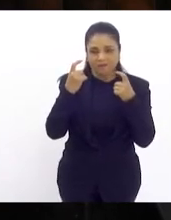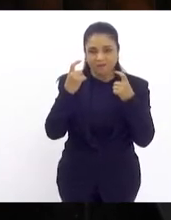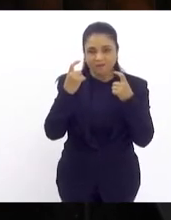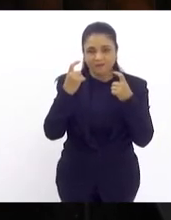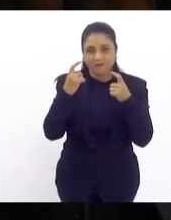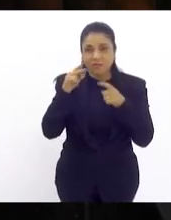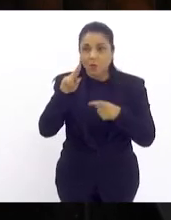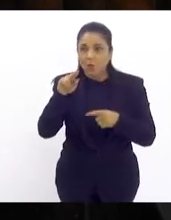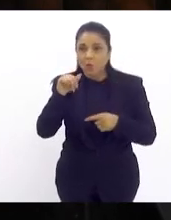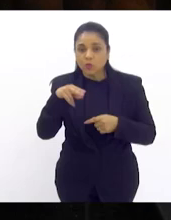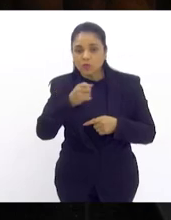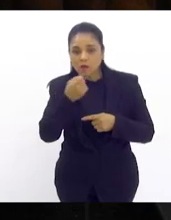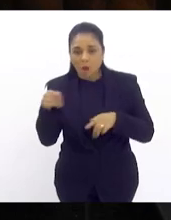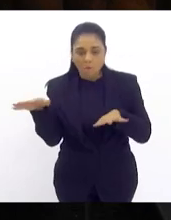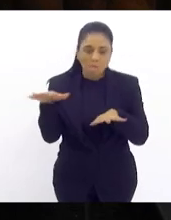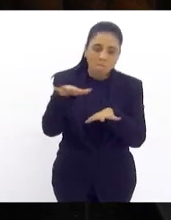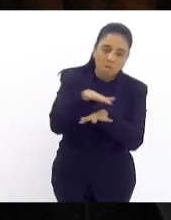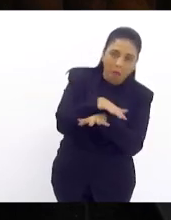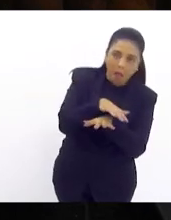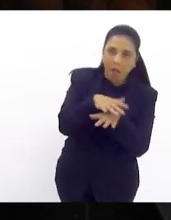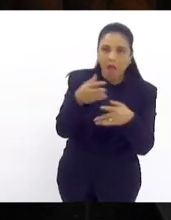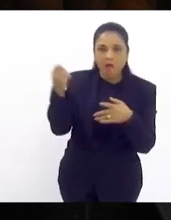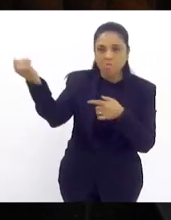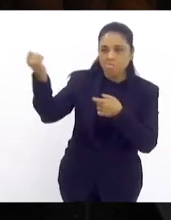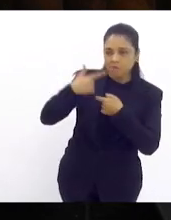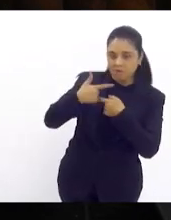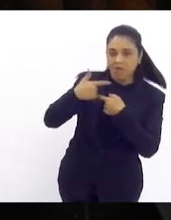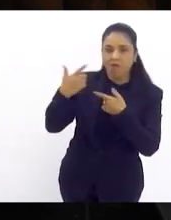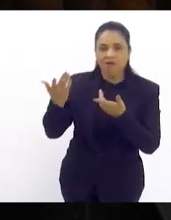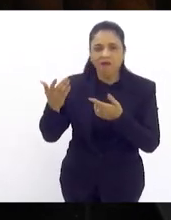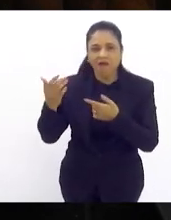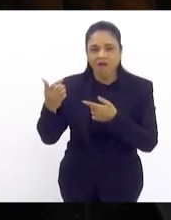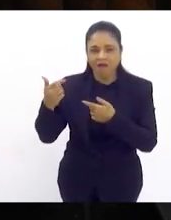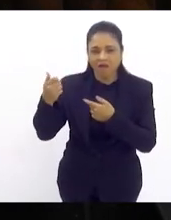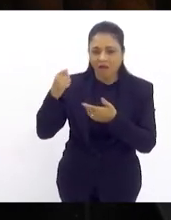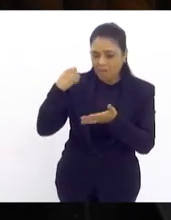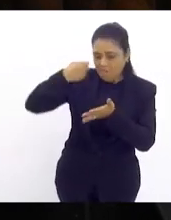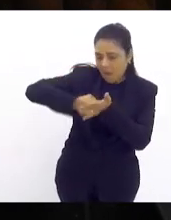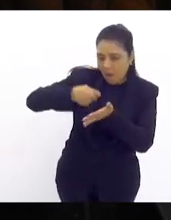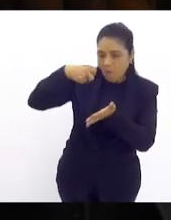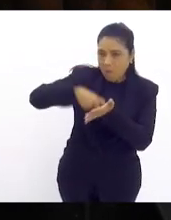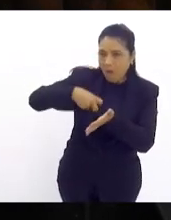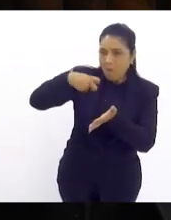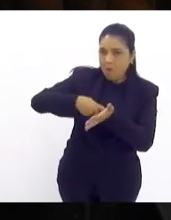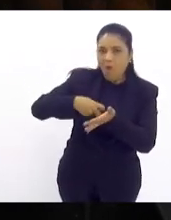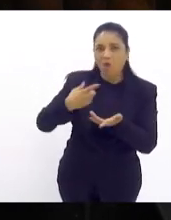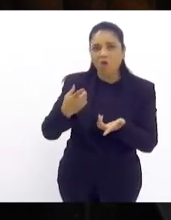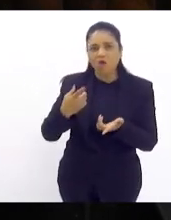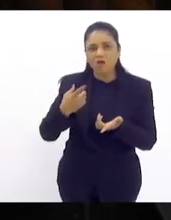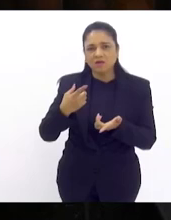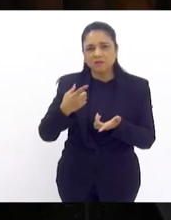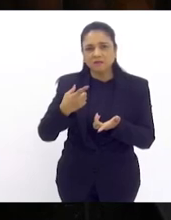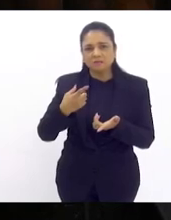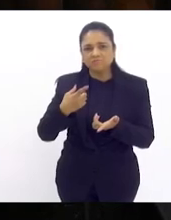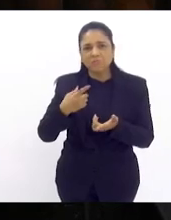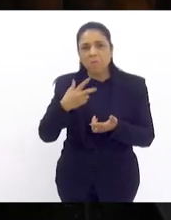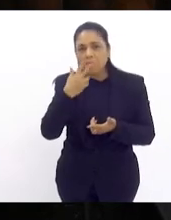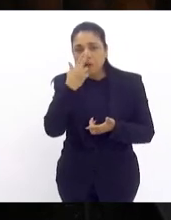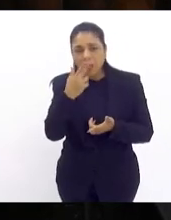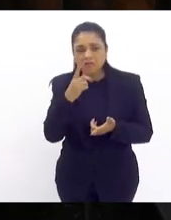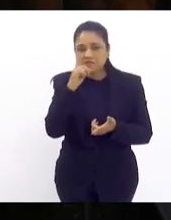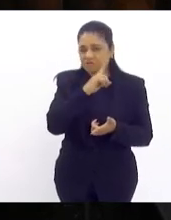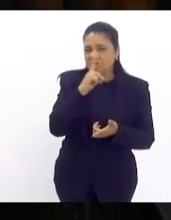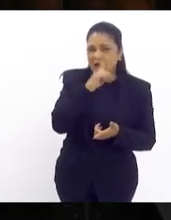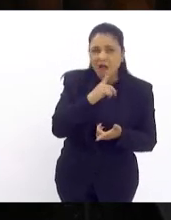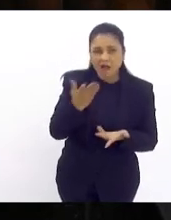da União a nos punir a cada empate a cada passo em falso Senhor